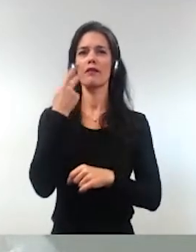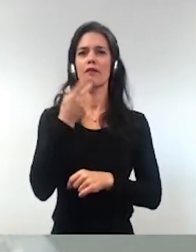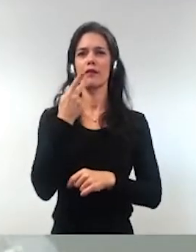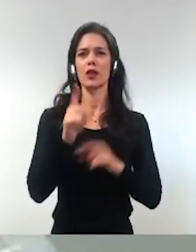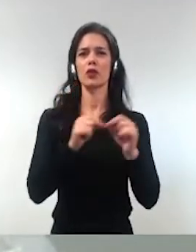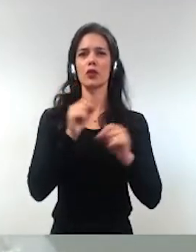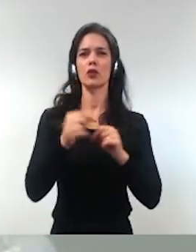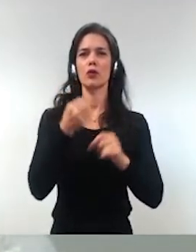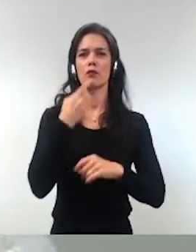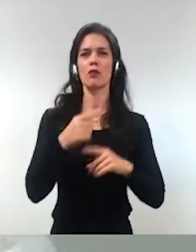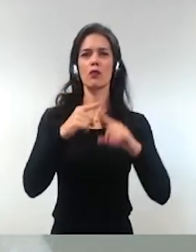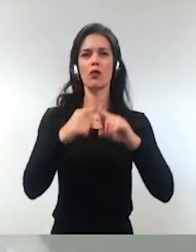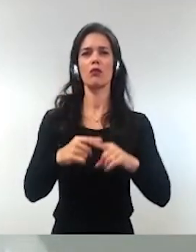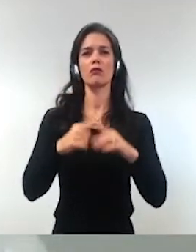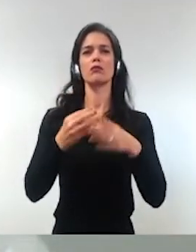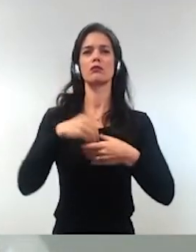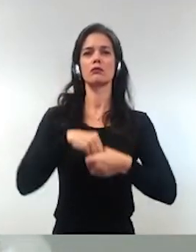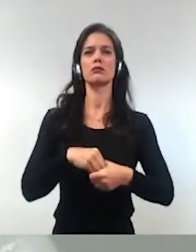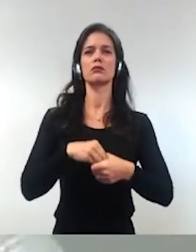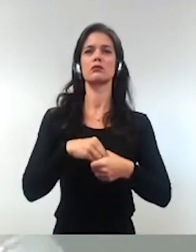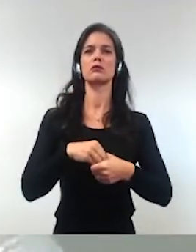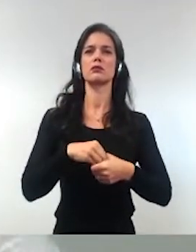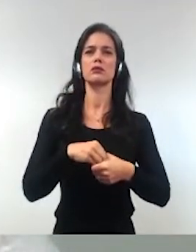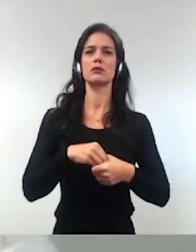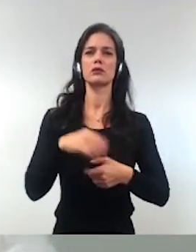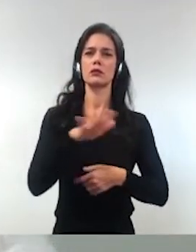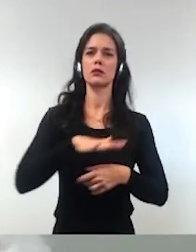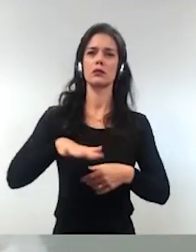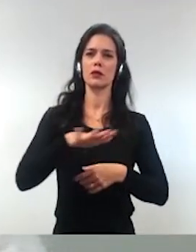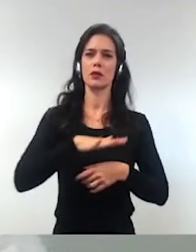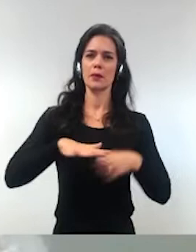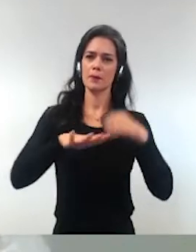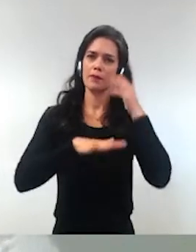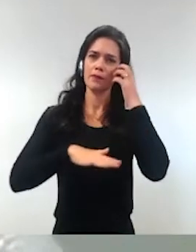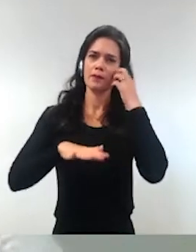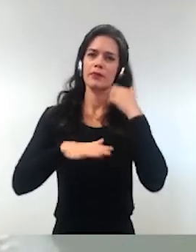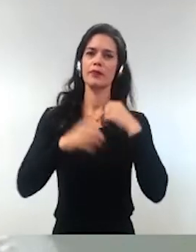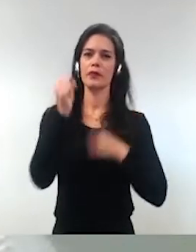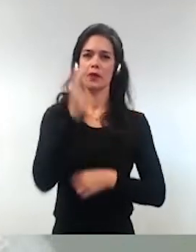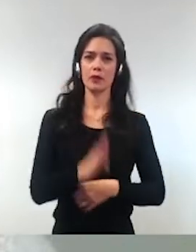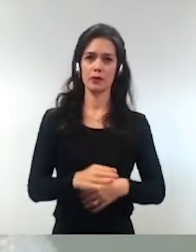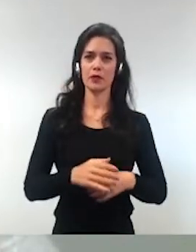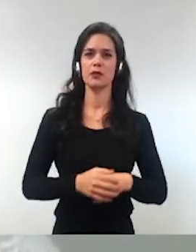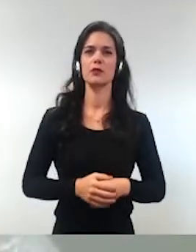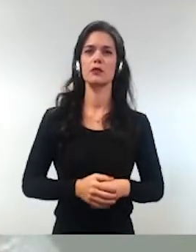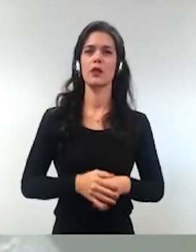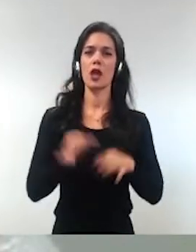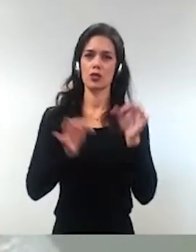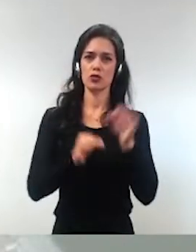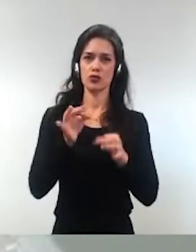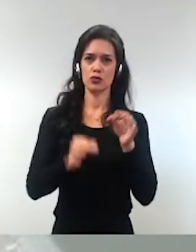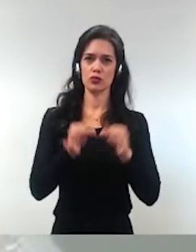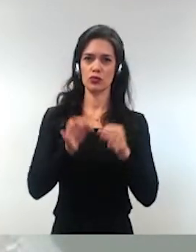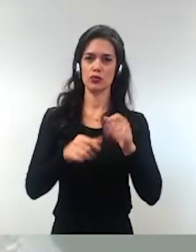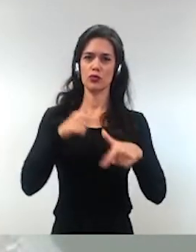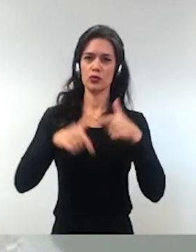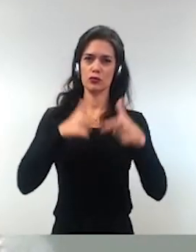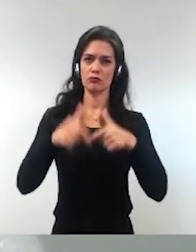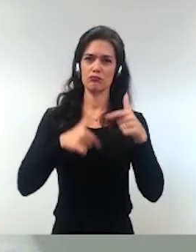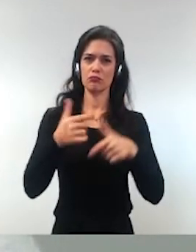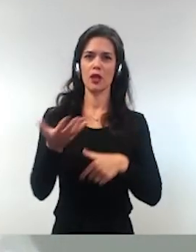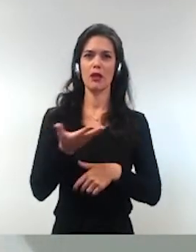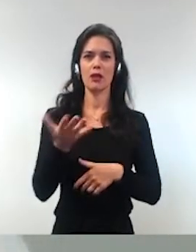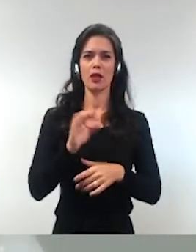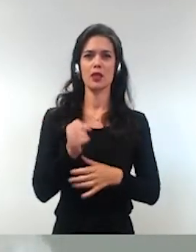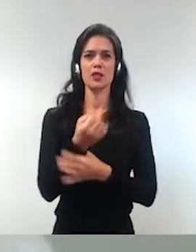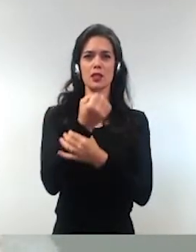boa concorrência do mercado brasileiro. O direito à Justiça do Trabalho tem atuado para assegurar esse ambiente